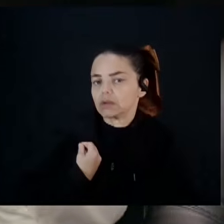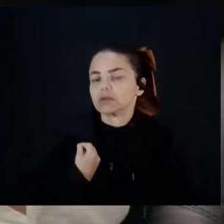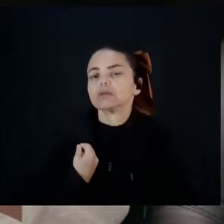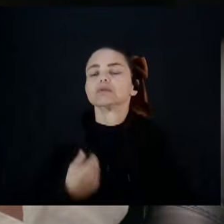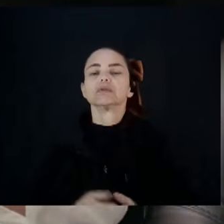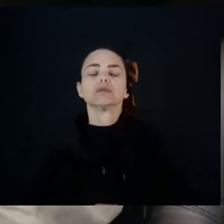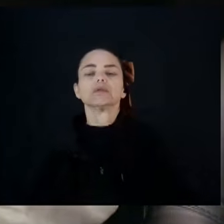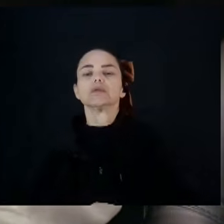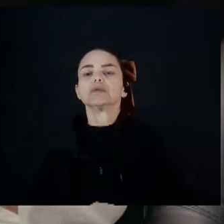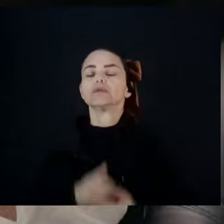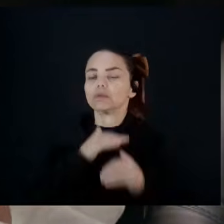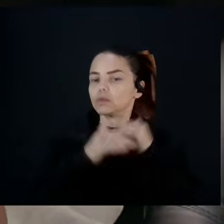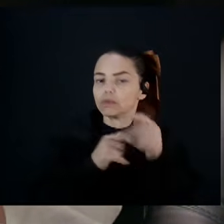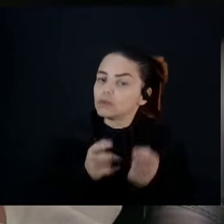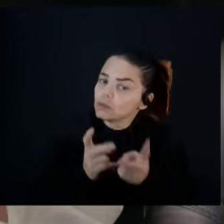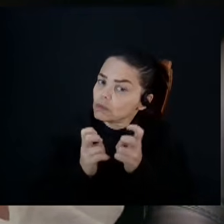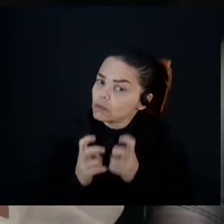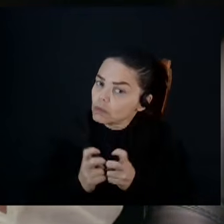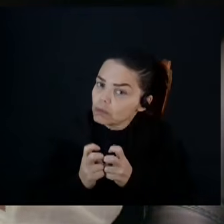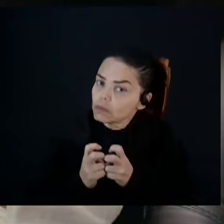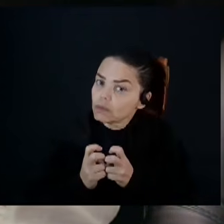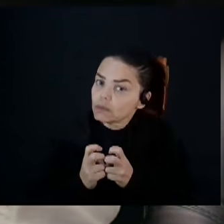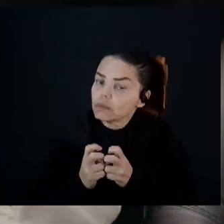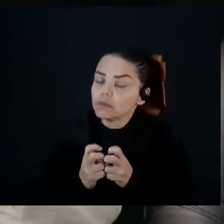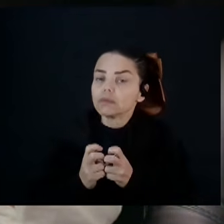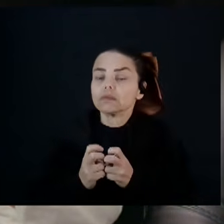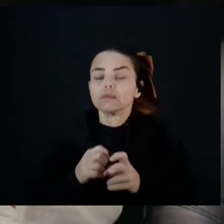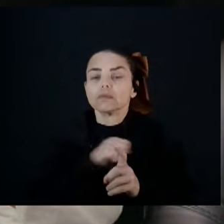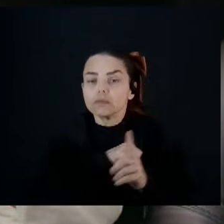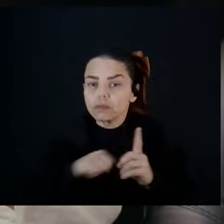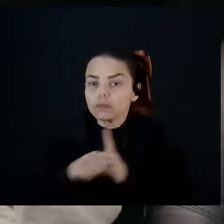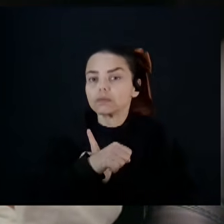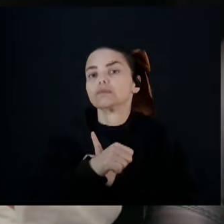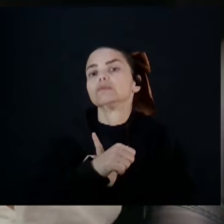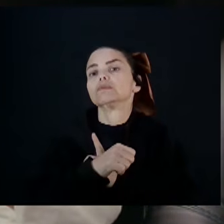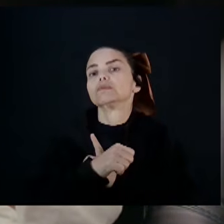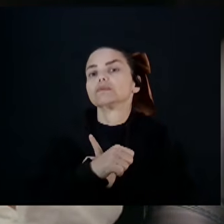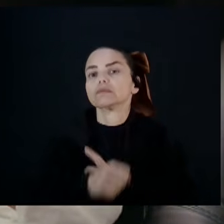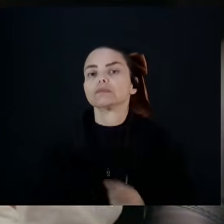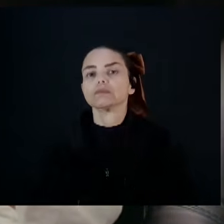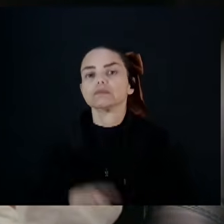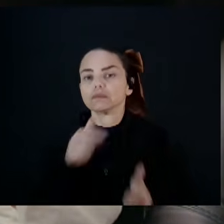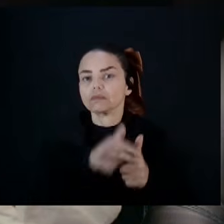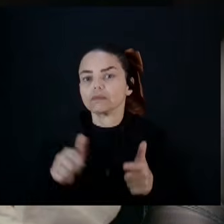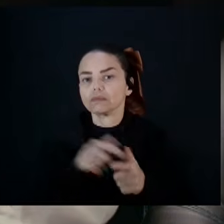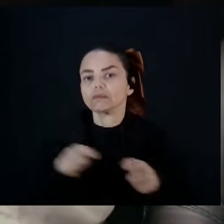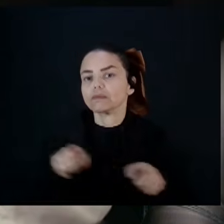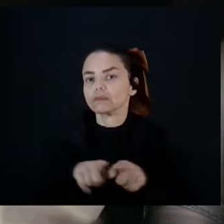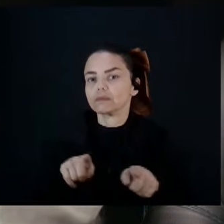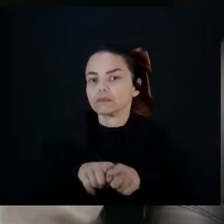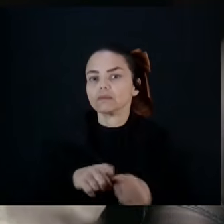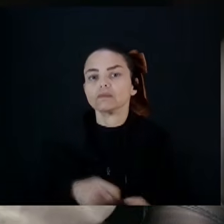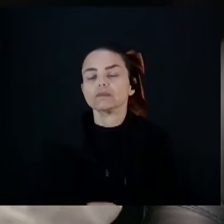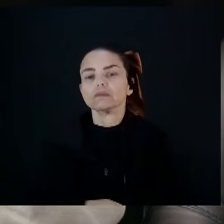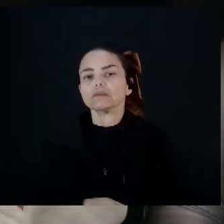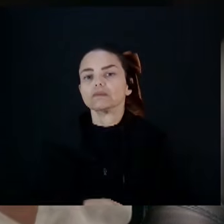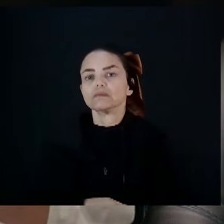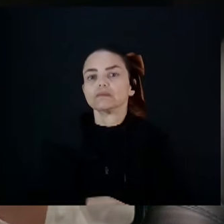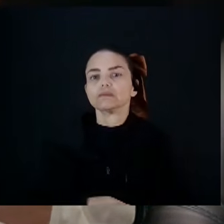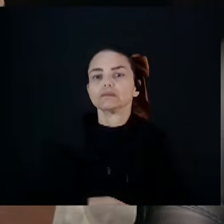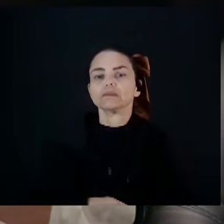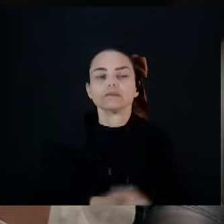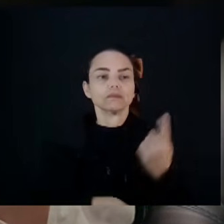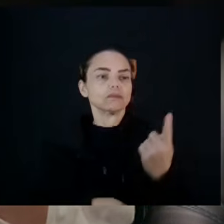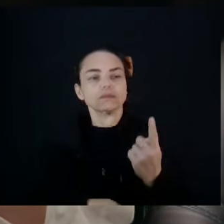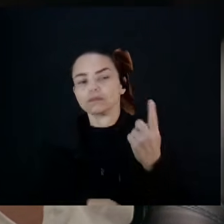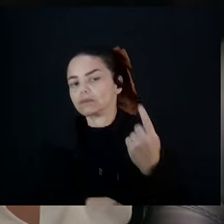essa percepção, essa cognição social, e o problema também não está em um e